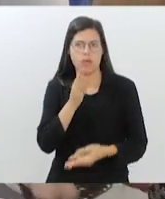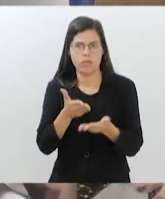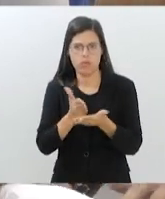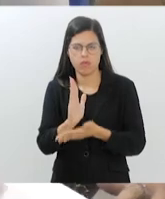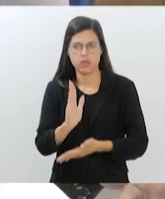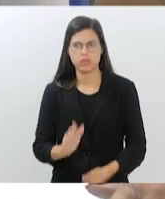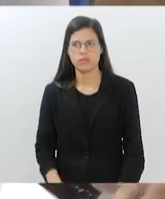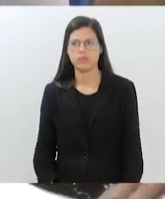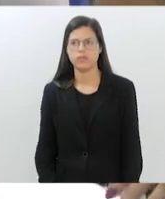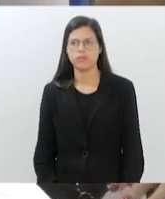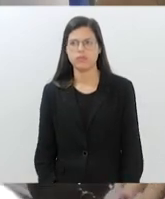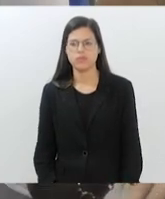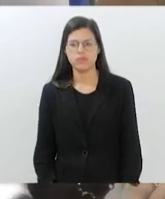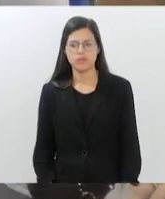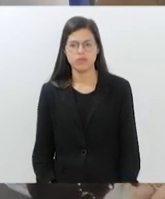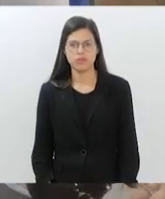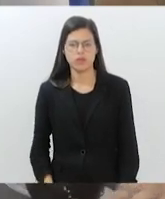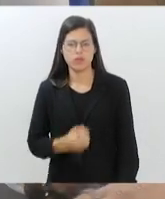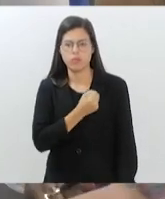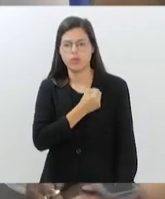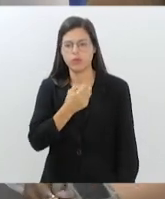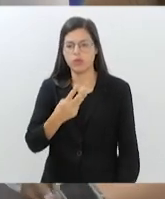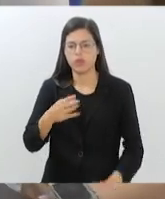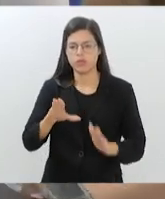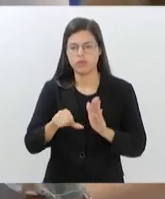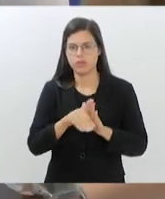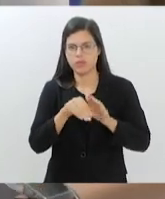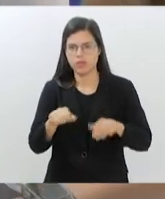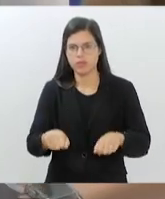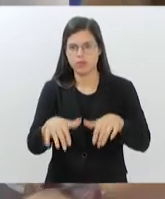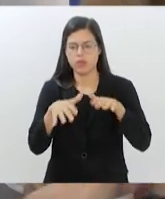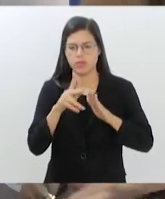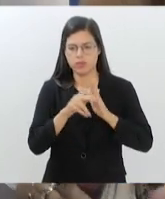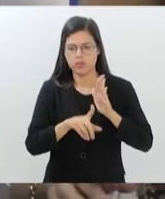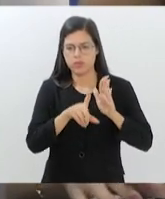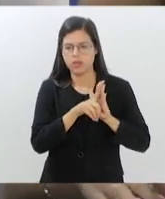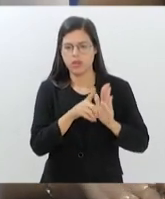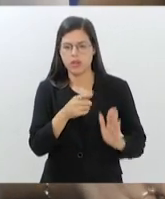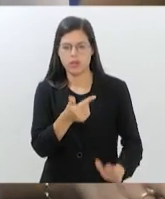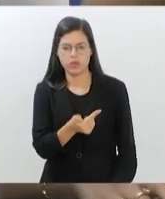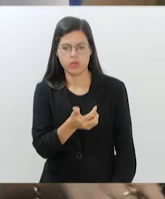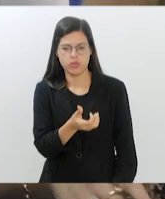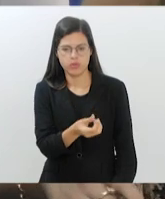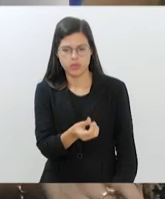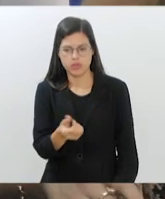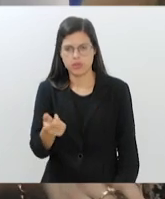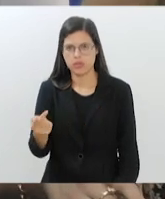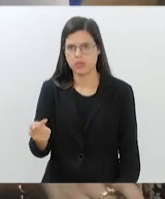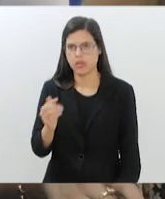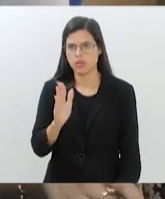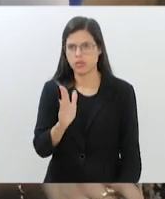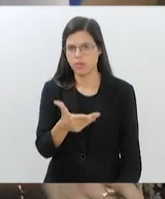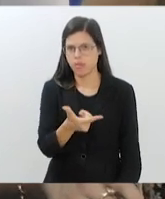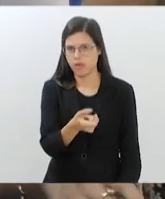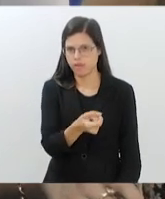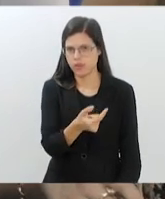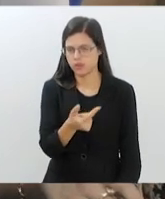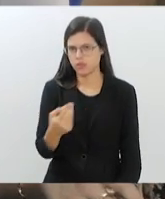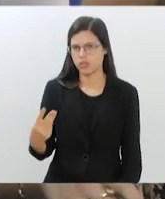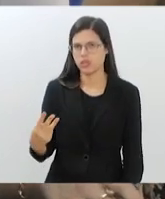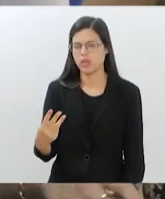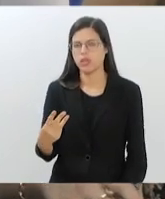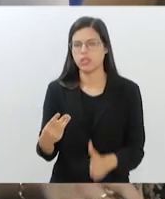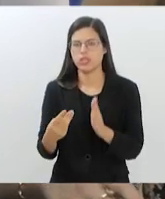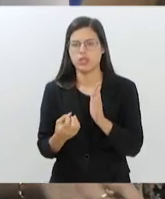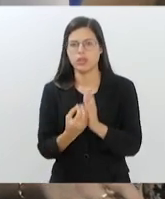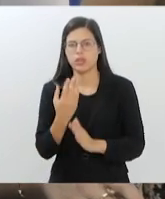aprovado item três emendas de plenário ao projeto de lei número 2667 de 2023 de